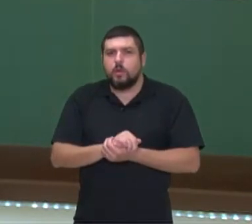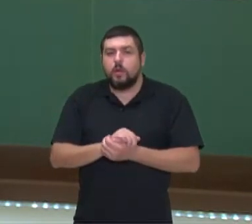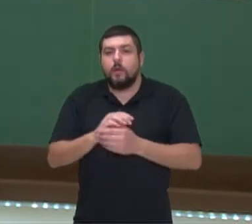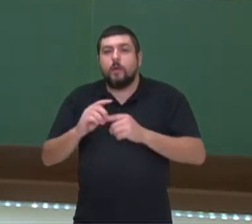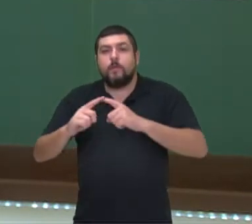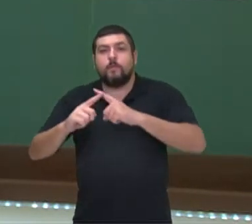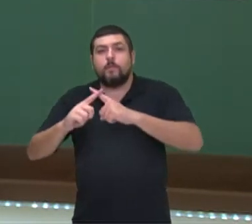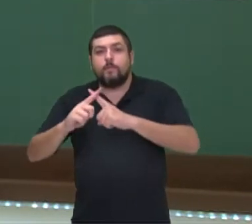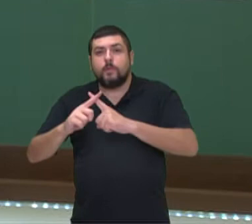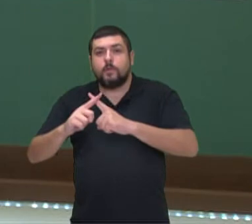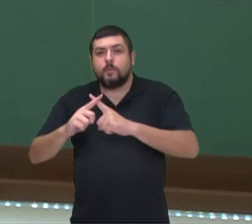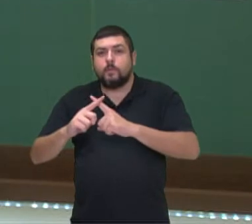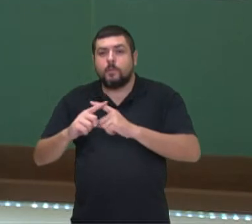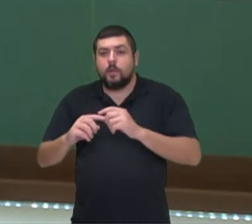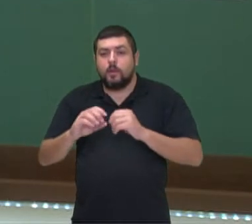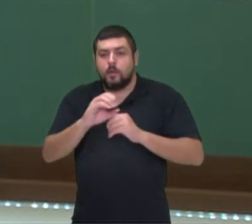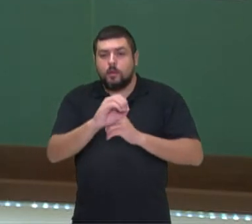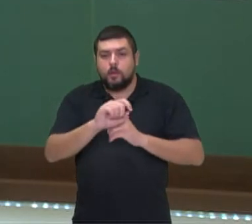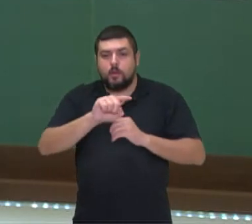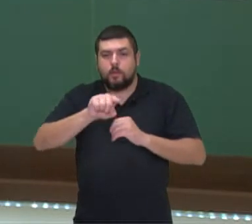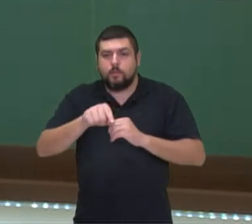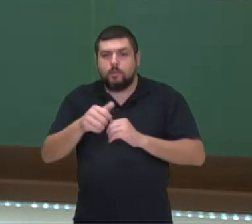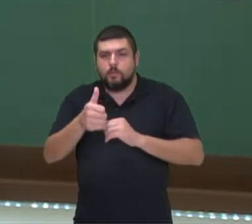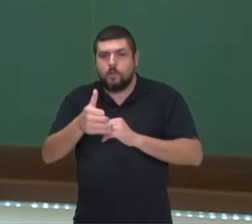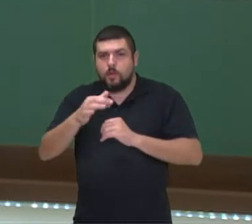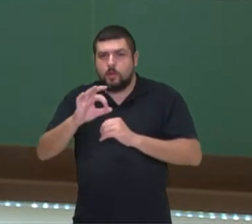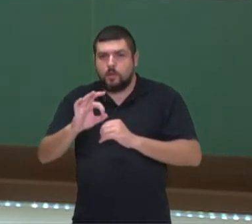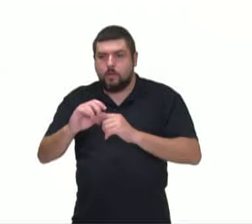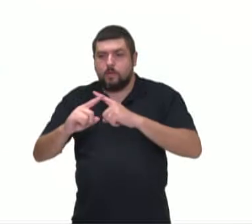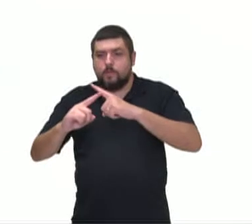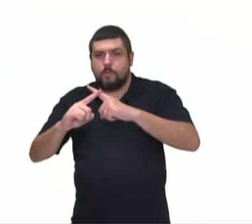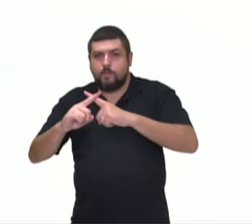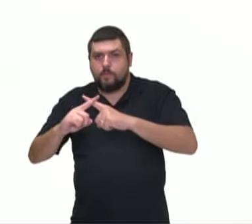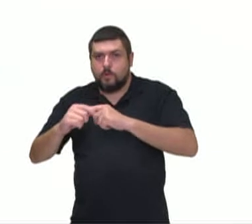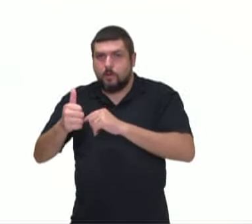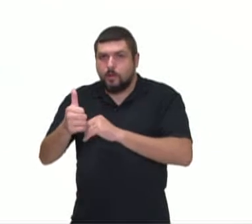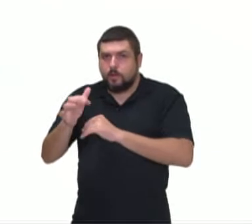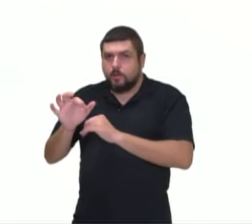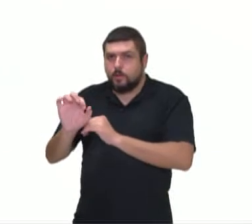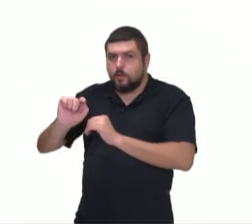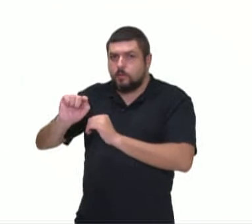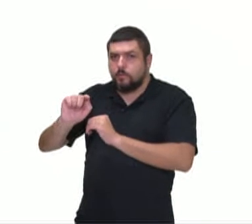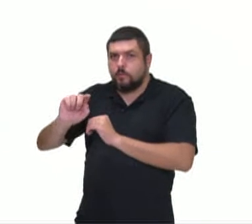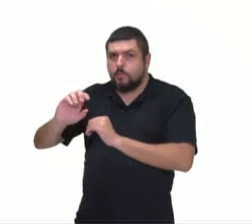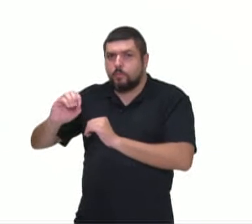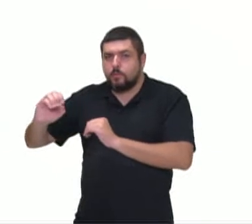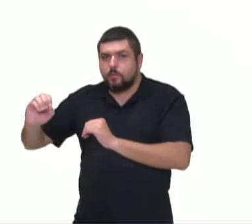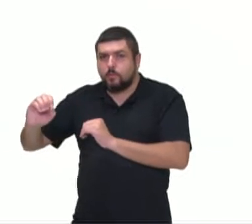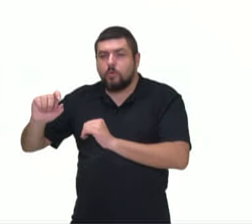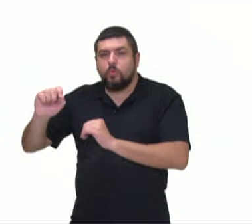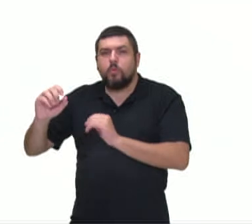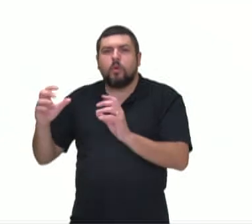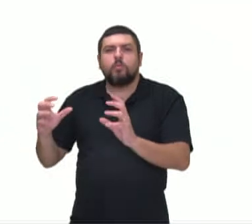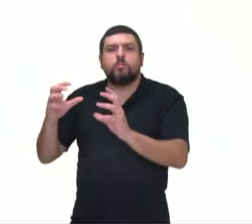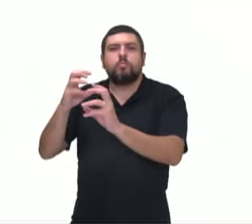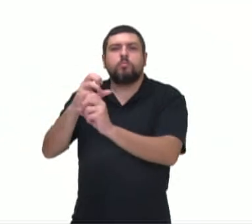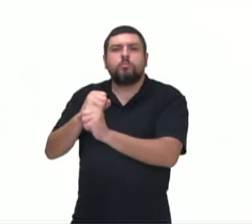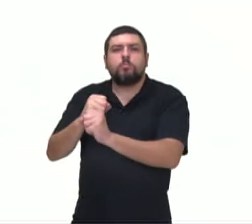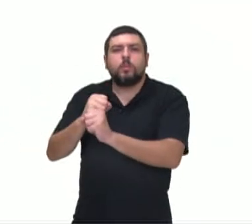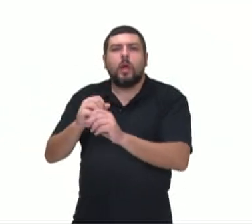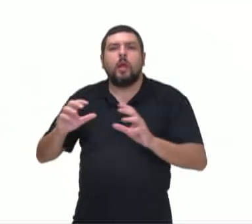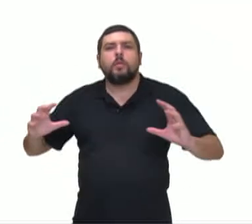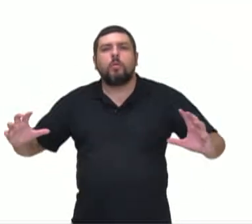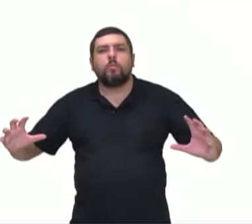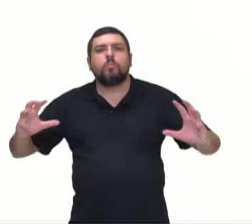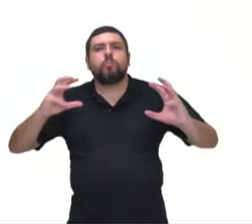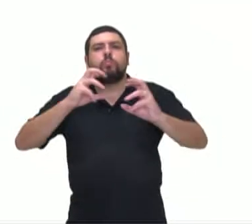multiplicando 0,10 por 10.000, nós vamos encontrar o quê? O valor que ele vai receber de comissão, que é